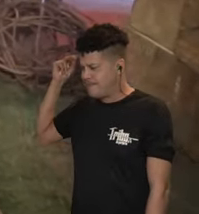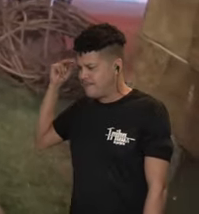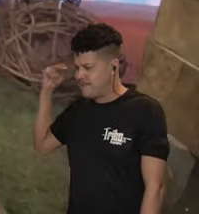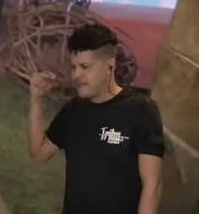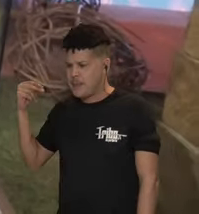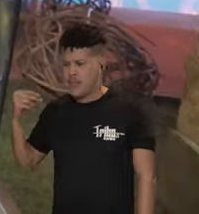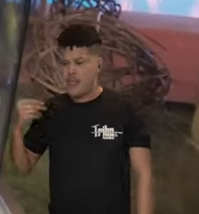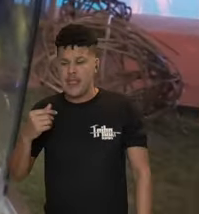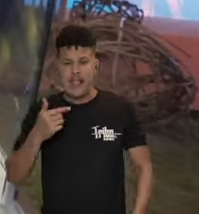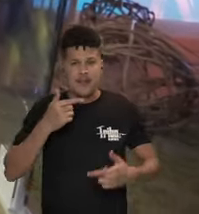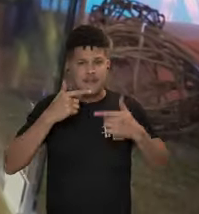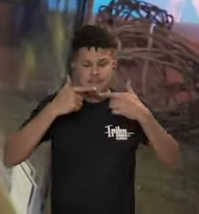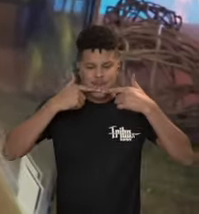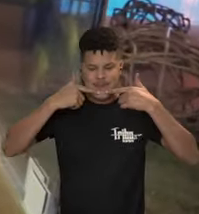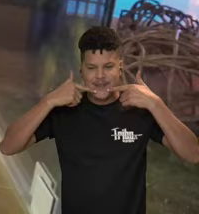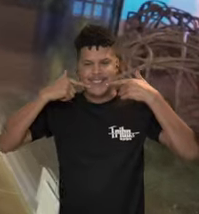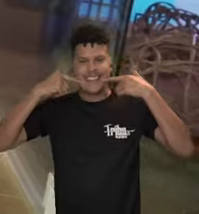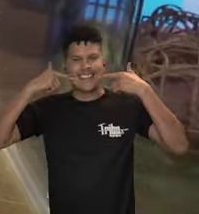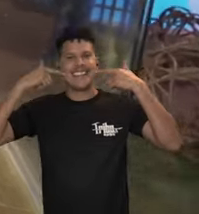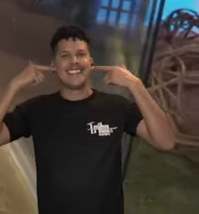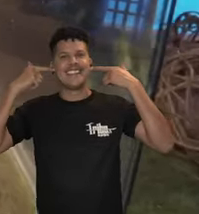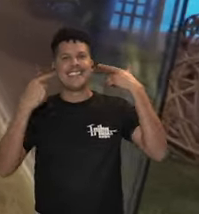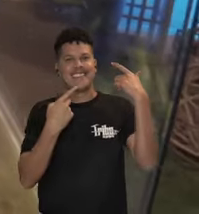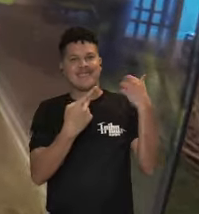dias em que sorrimos